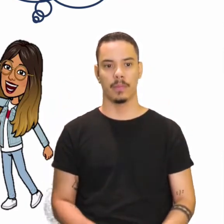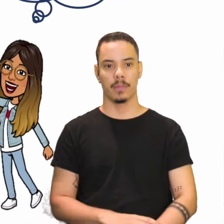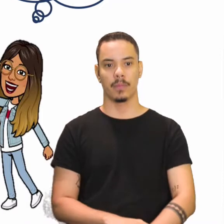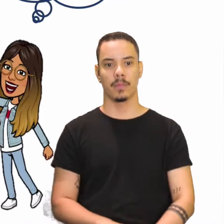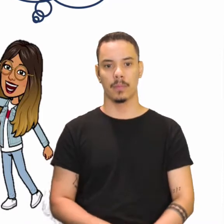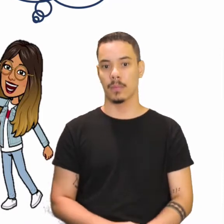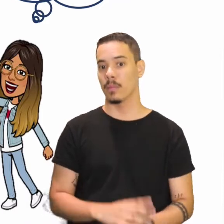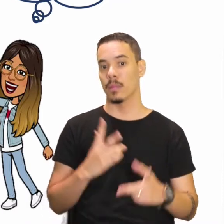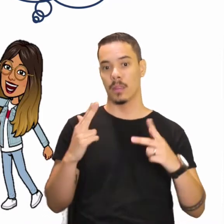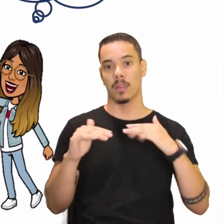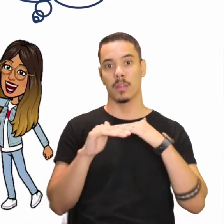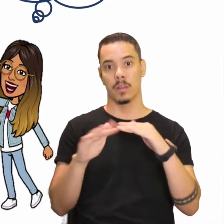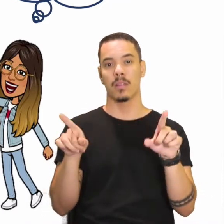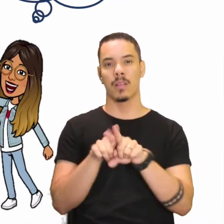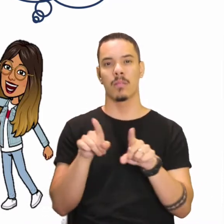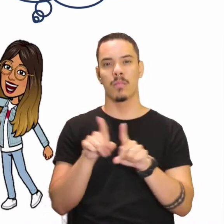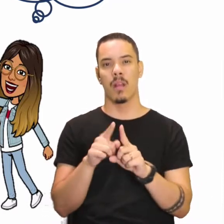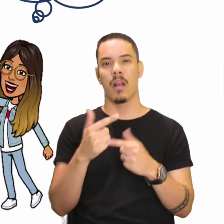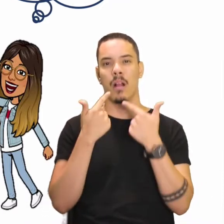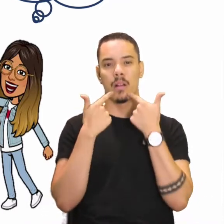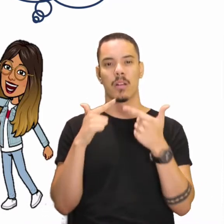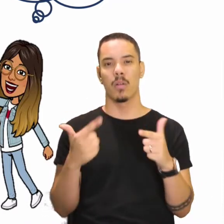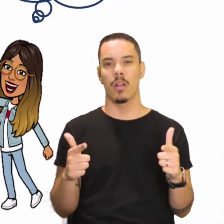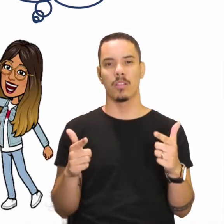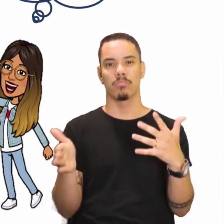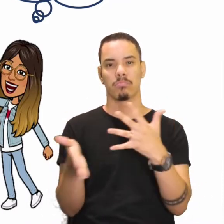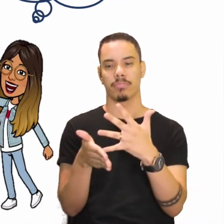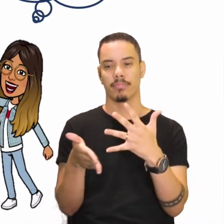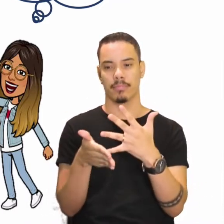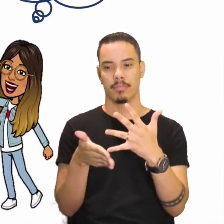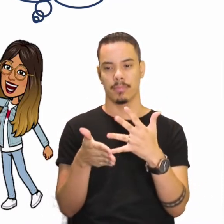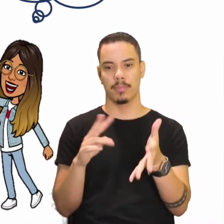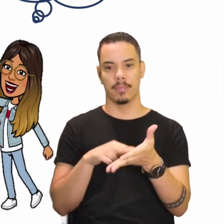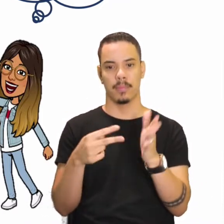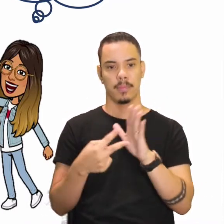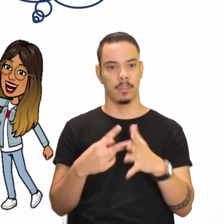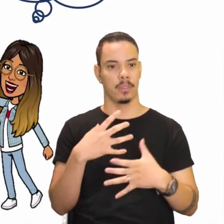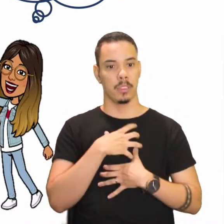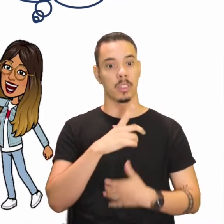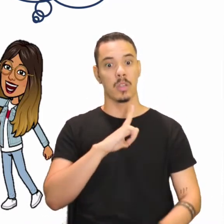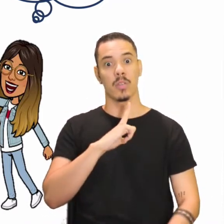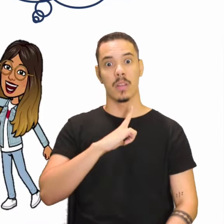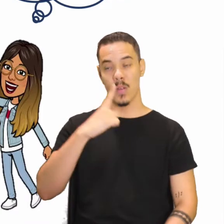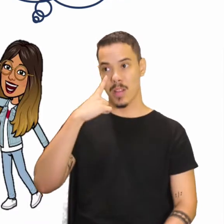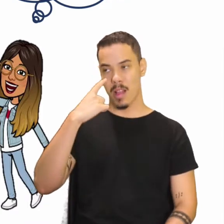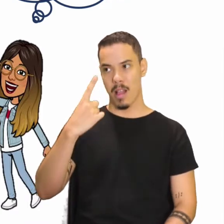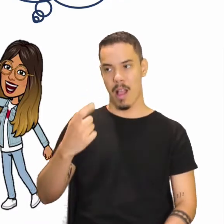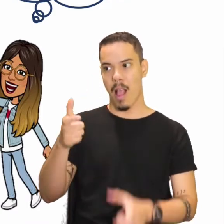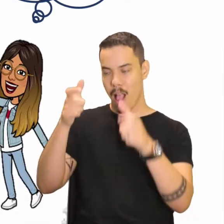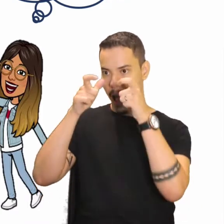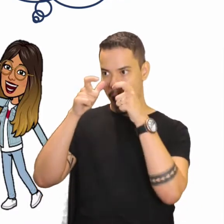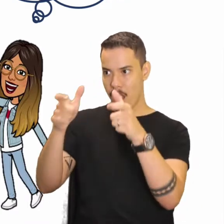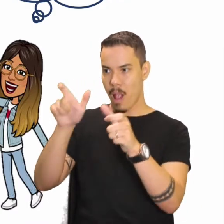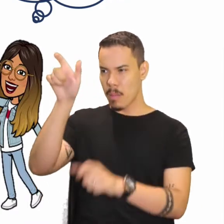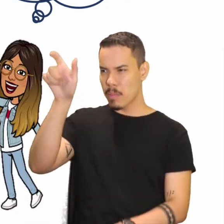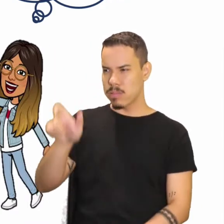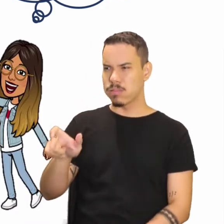Igualmente comum na linguagem coloquial. É o sentido, né? Como ter interesse em alguém,